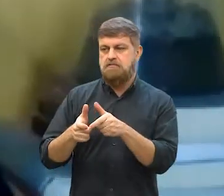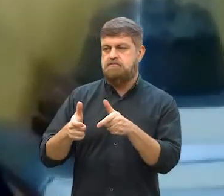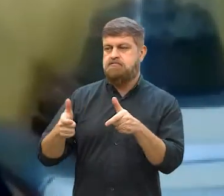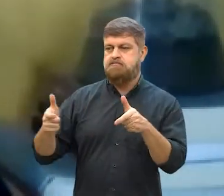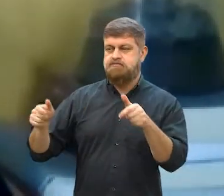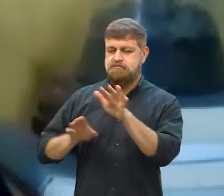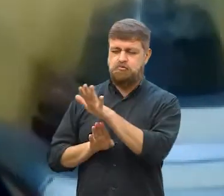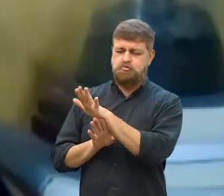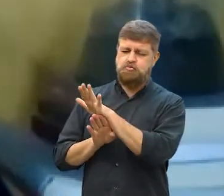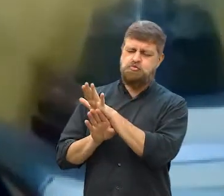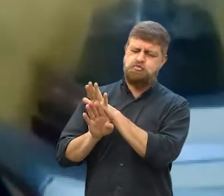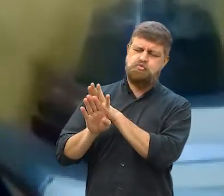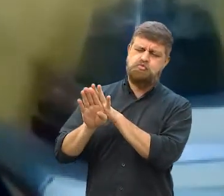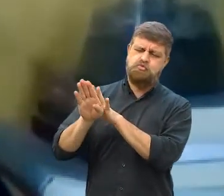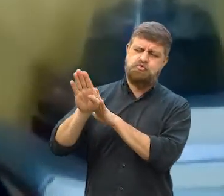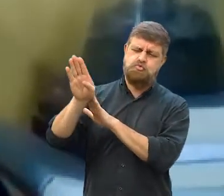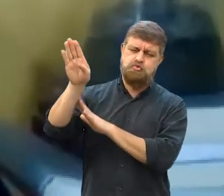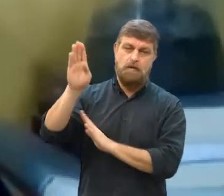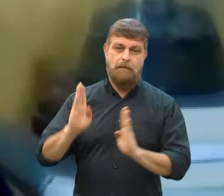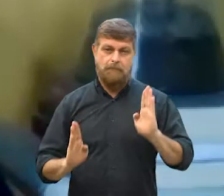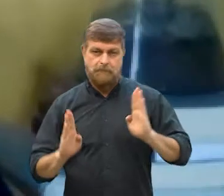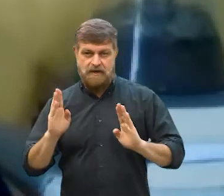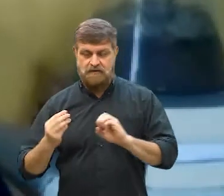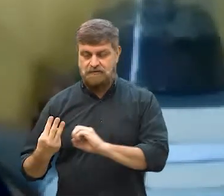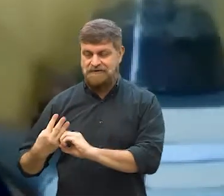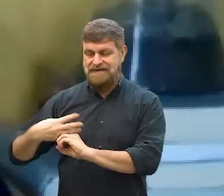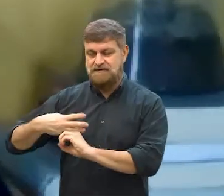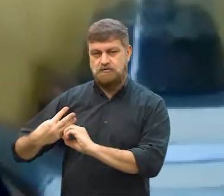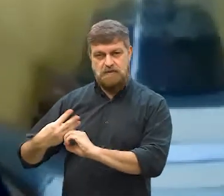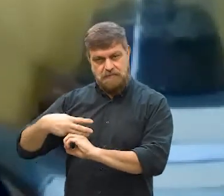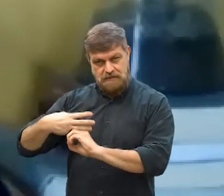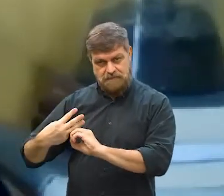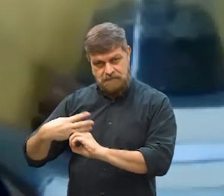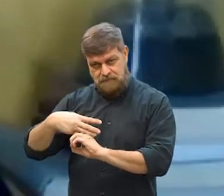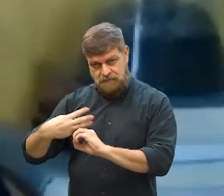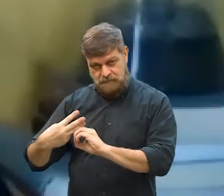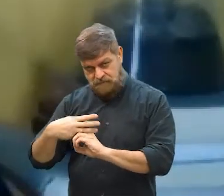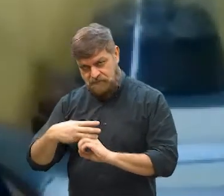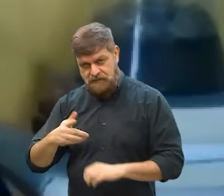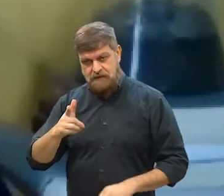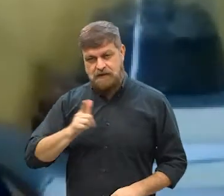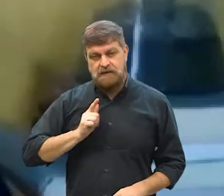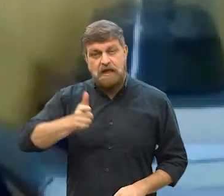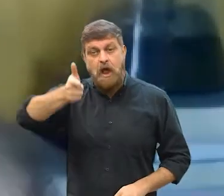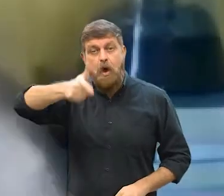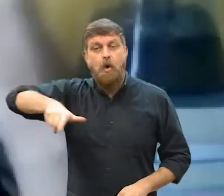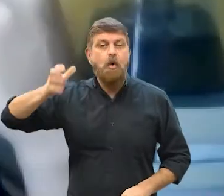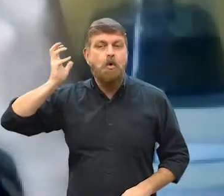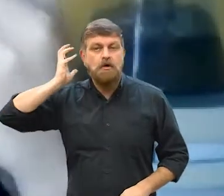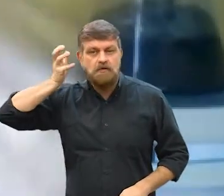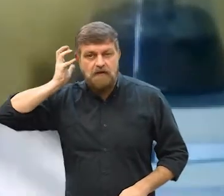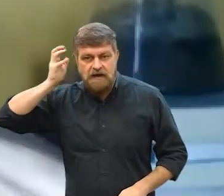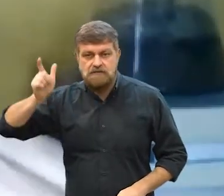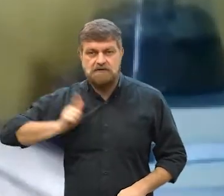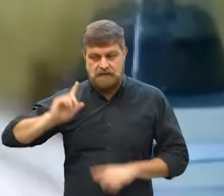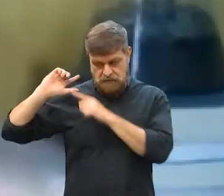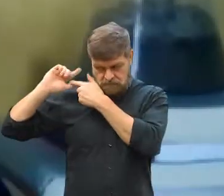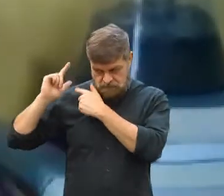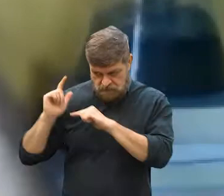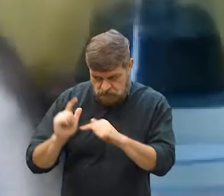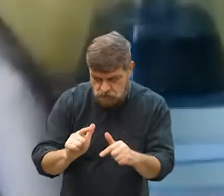incrível na agora nesse período de Extreme eu tenho aí um um outro tipo de rádio eu tenho aí no